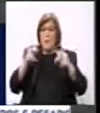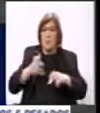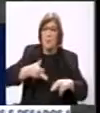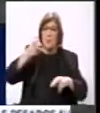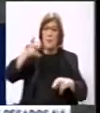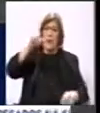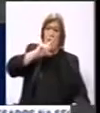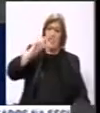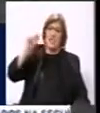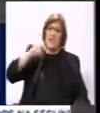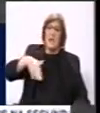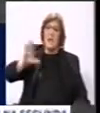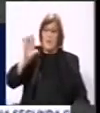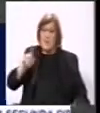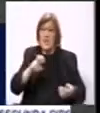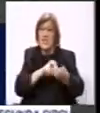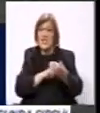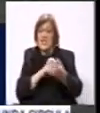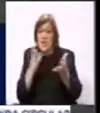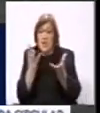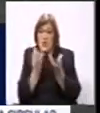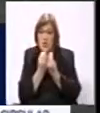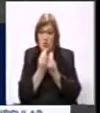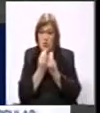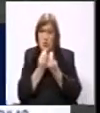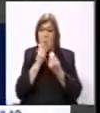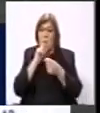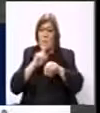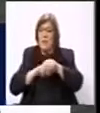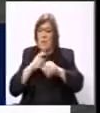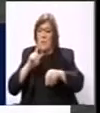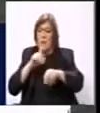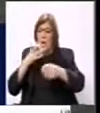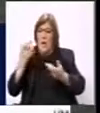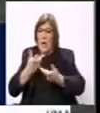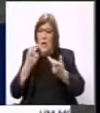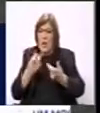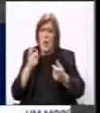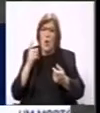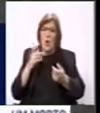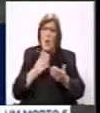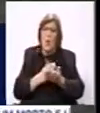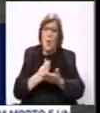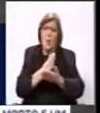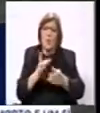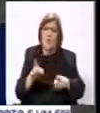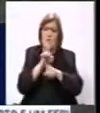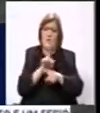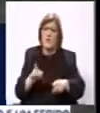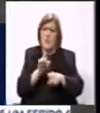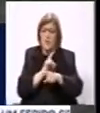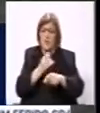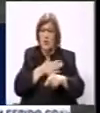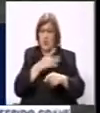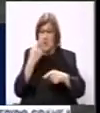mas na verdade essa tecnologia está nos conjuntos de baterias em tempo real é que o curso das transformações que a indústria sofre